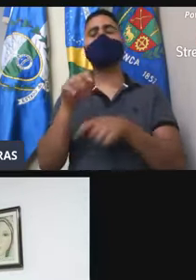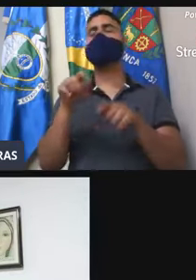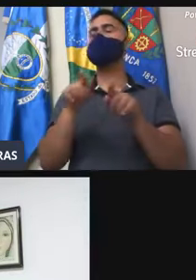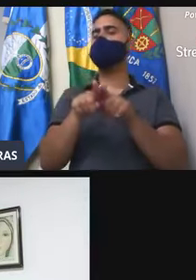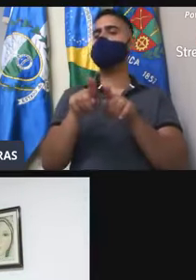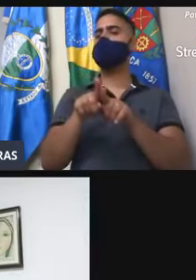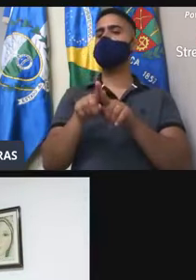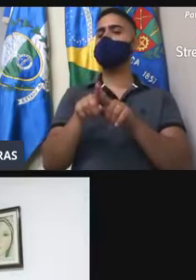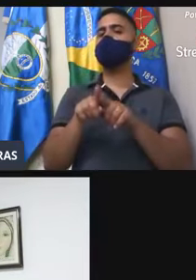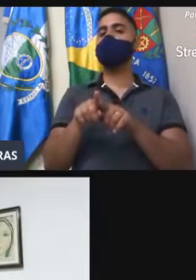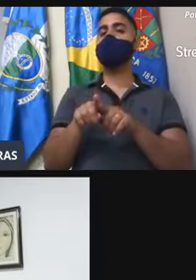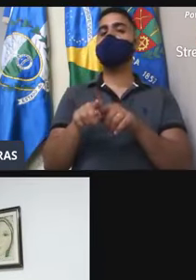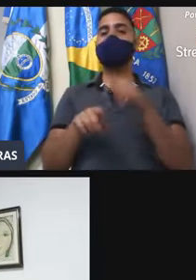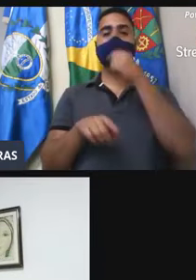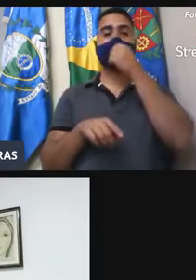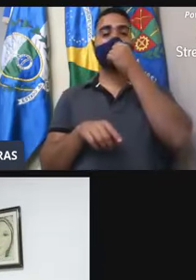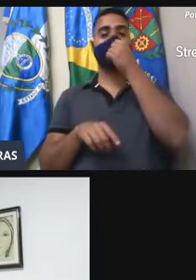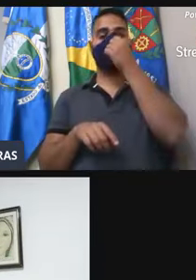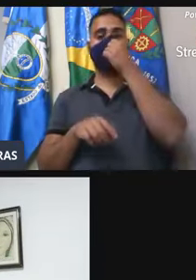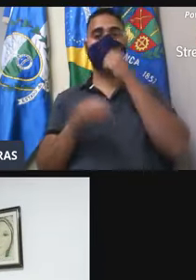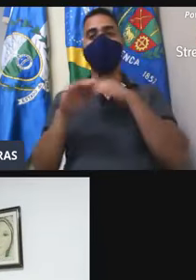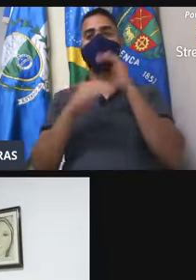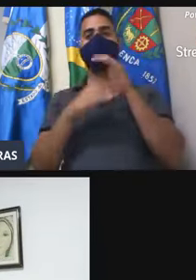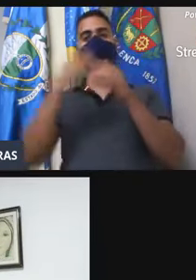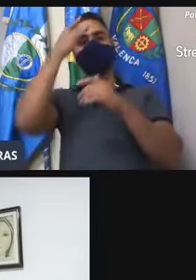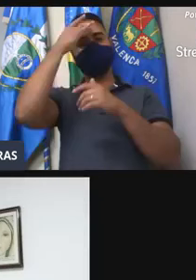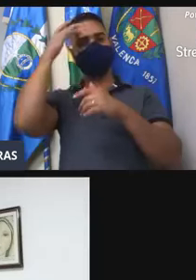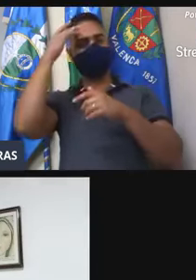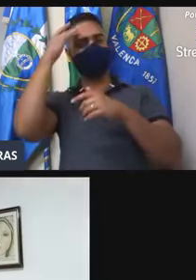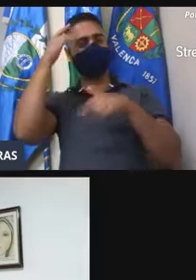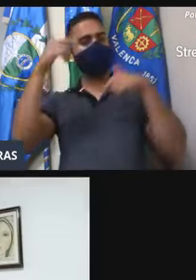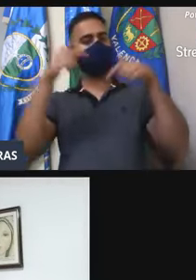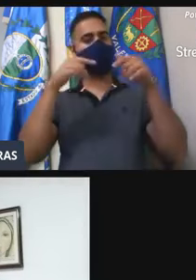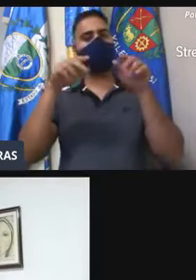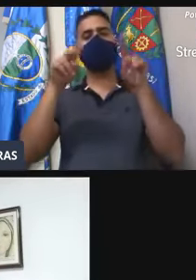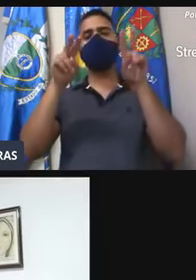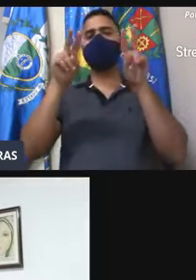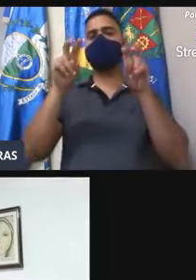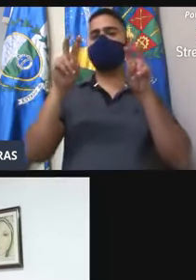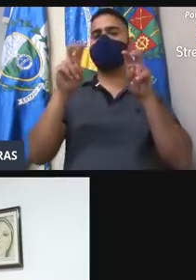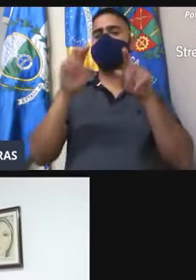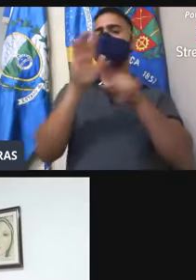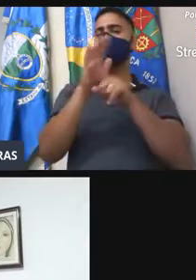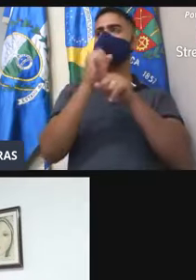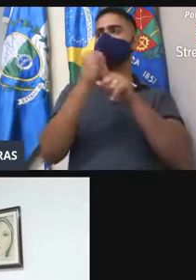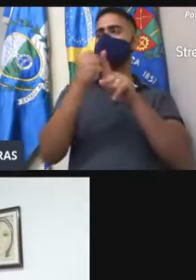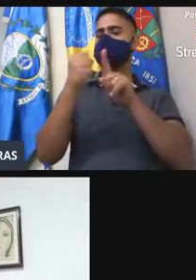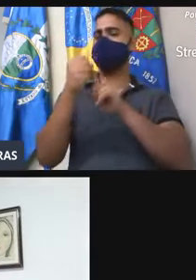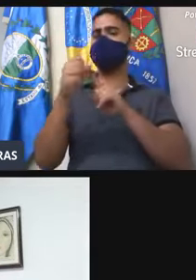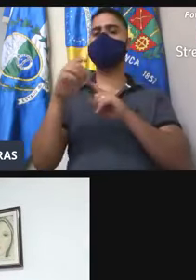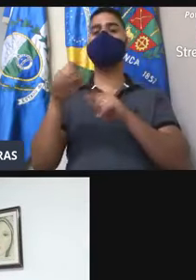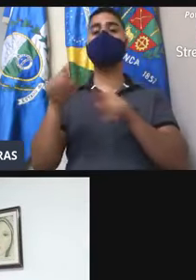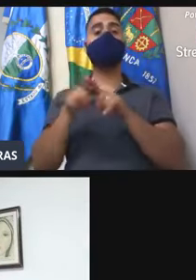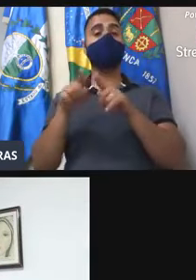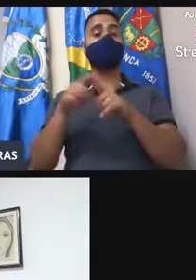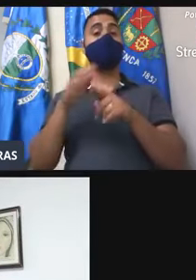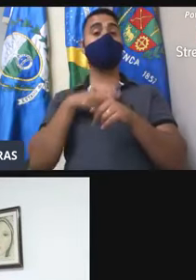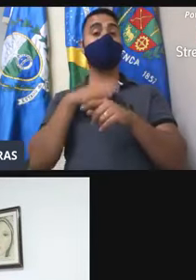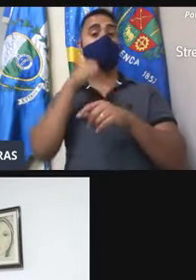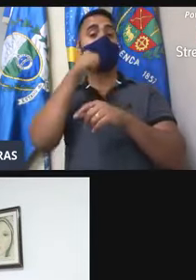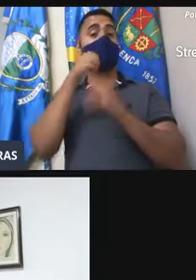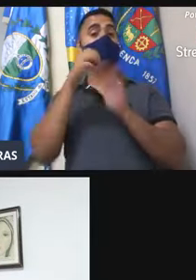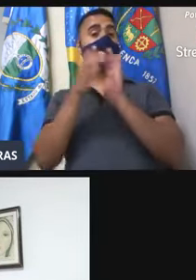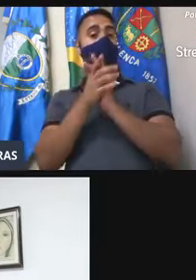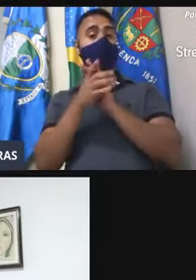ela. Quero cumprimentar a todos que militam nessa área. Eu tenho uma assistente social em casa, minha esposa, então eu digo